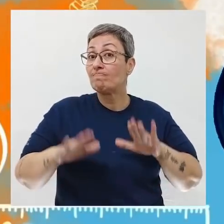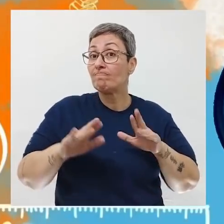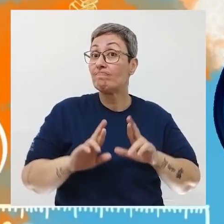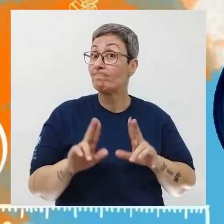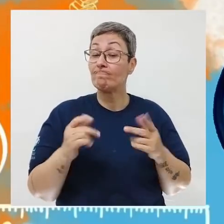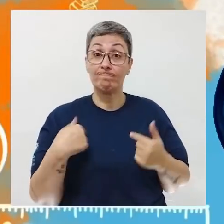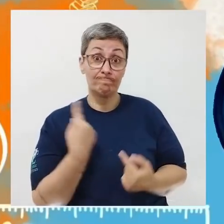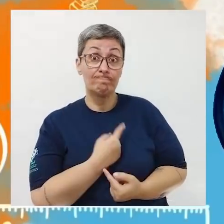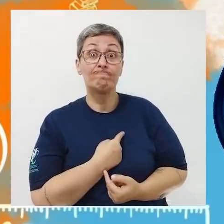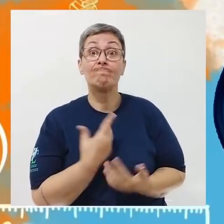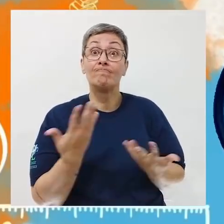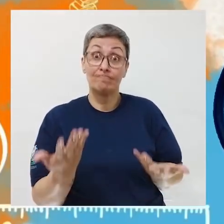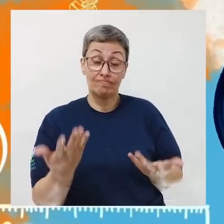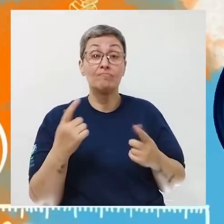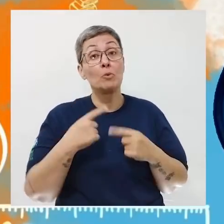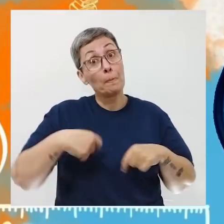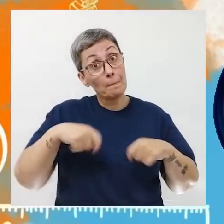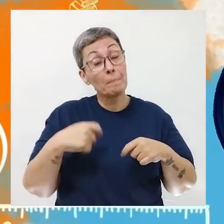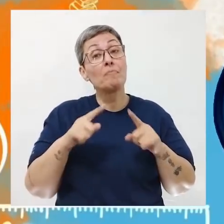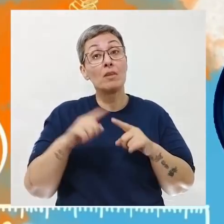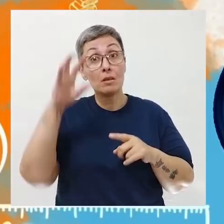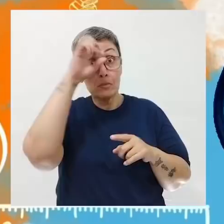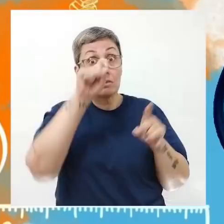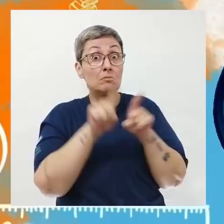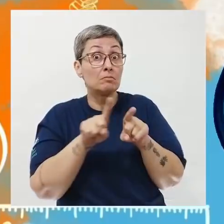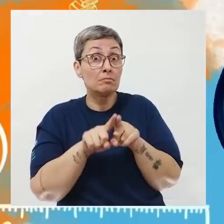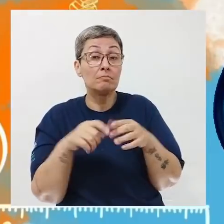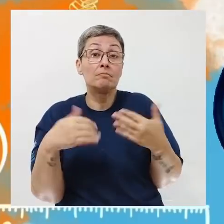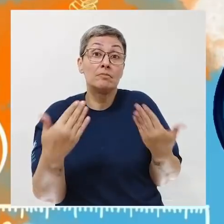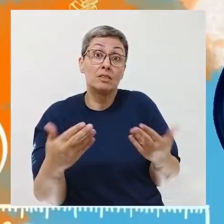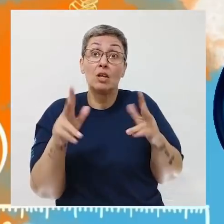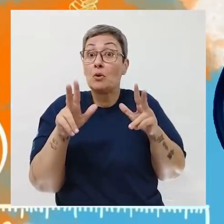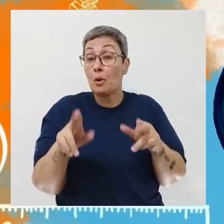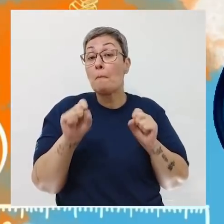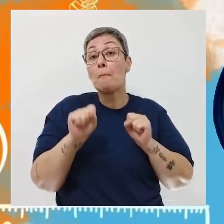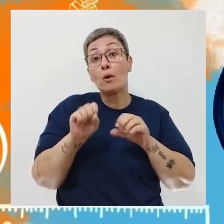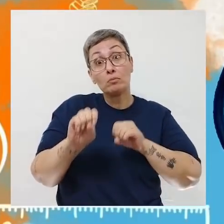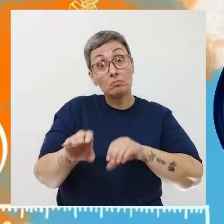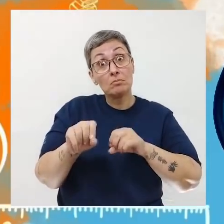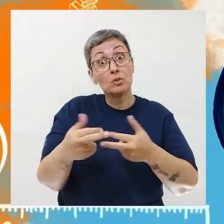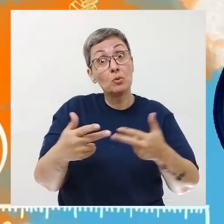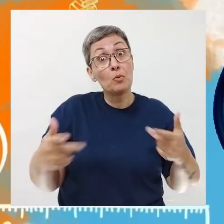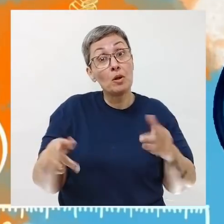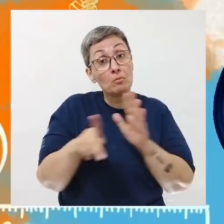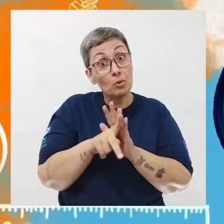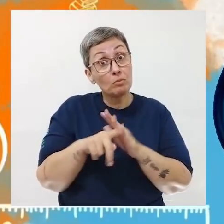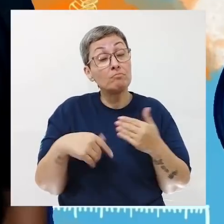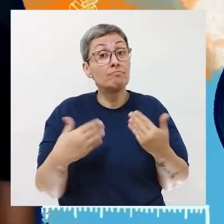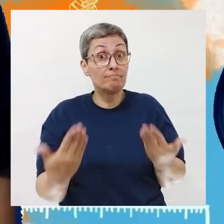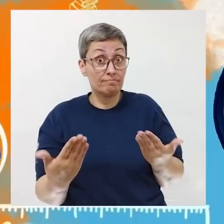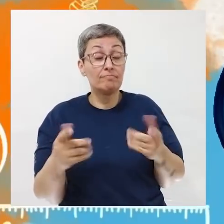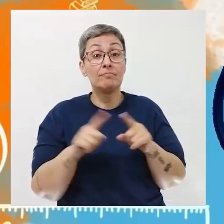vezes é diferente da nossa e que a gente também pode aprender com elas. Assim como podemos ensinar algumas coisas da nossa cultura